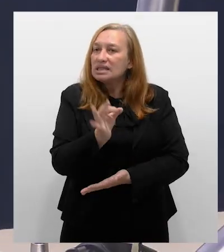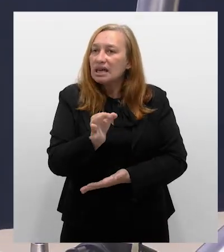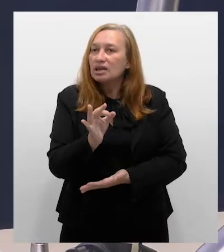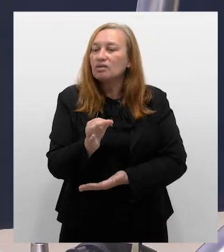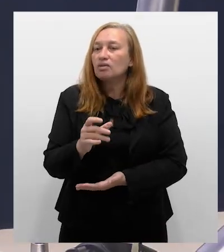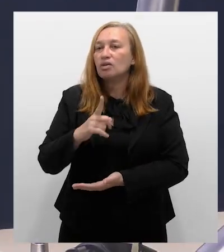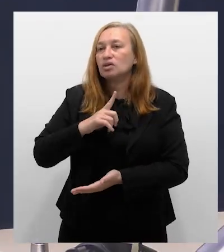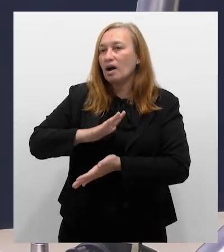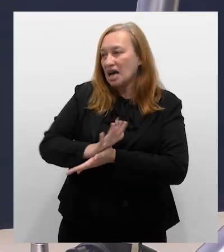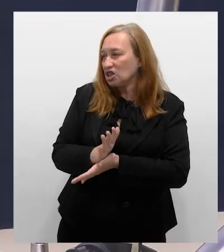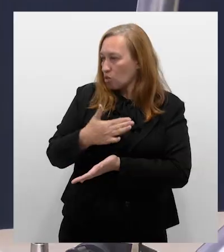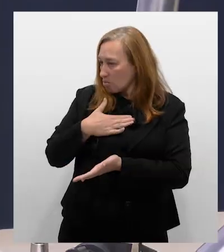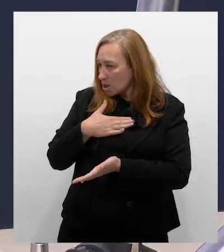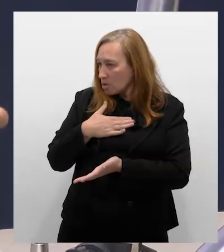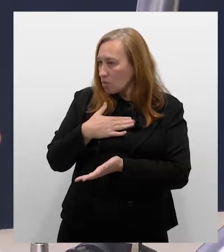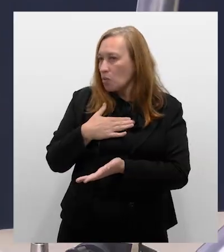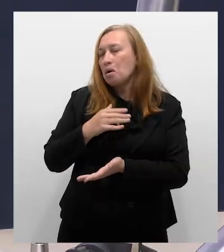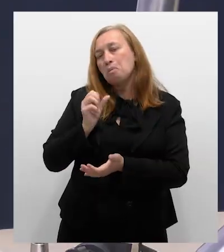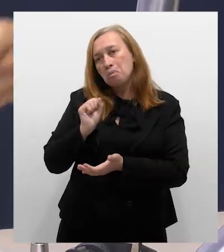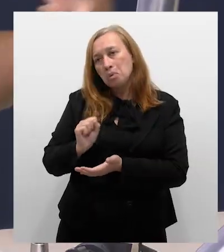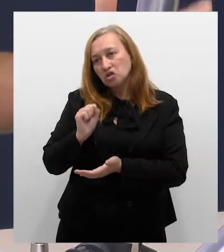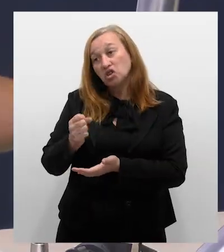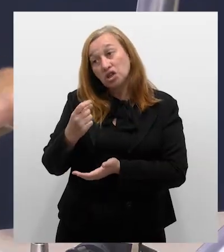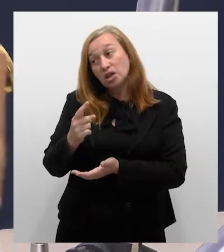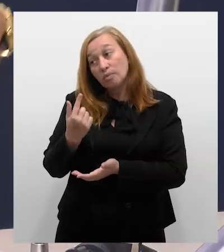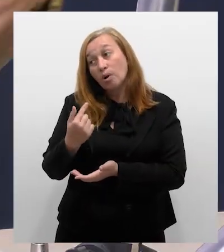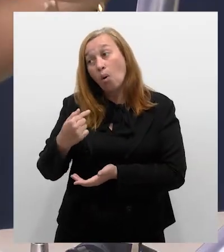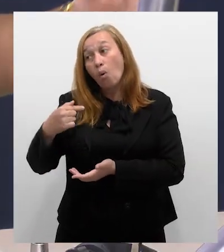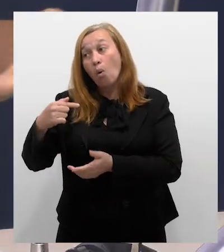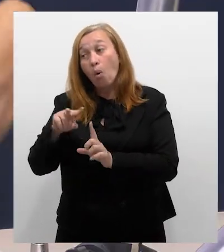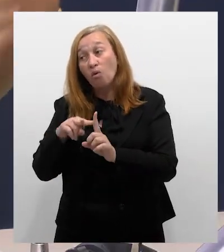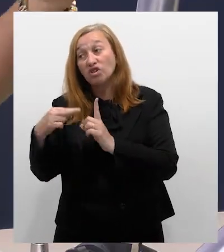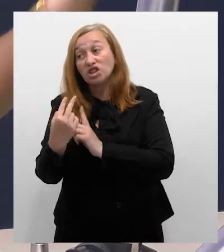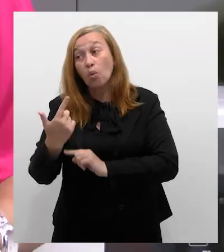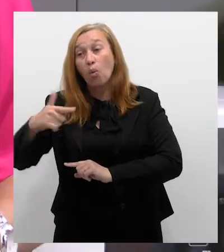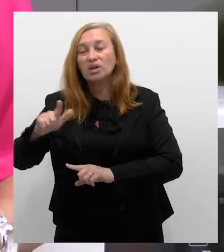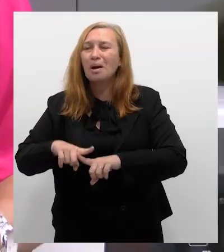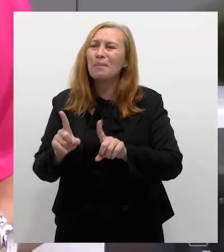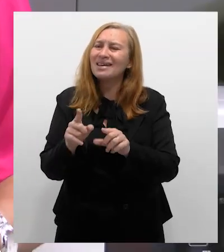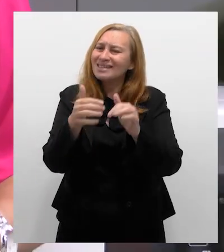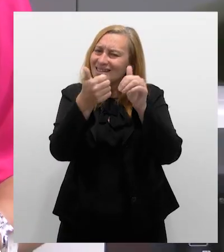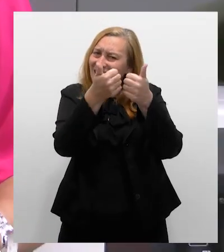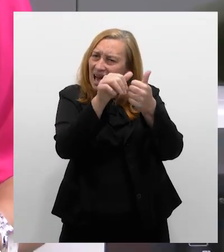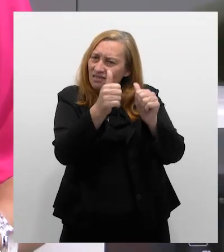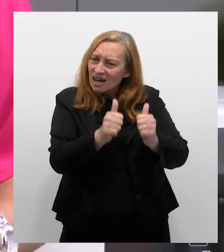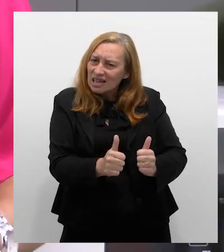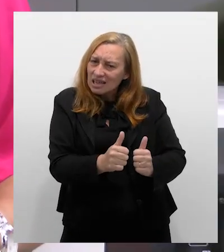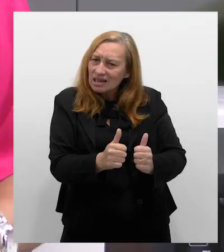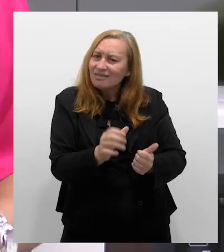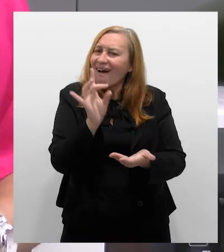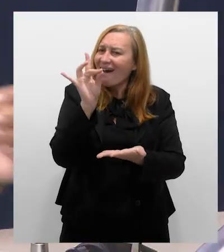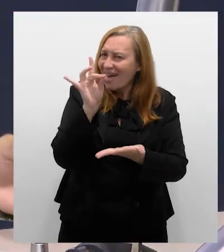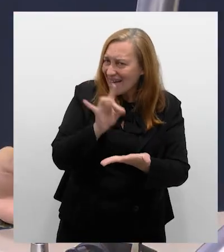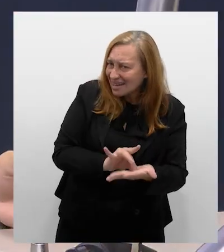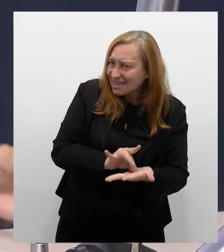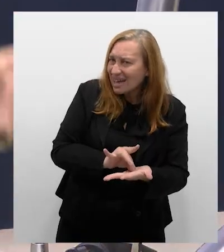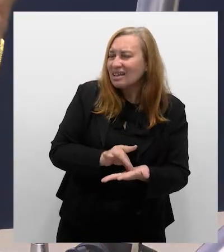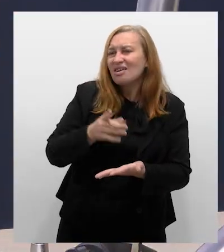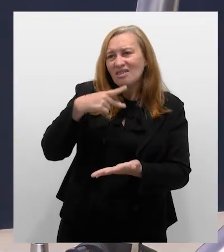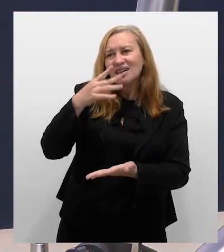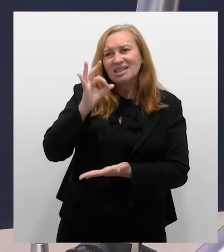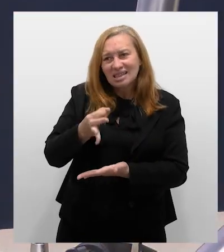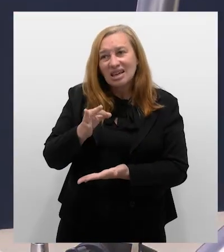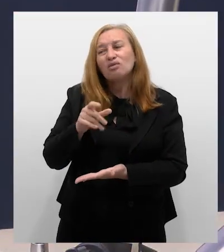corretamente. É claro que se ele fosse racista comigo, a gente poderia levar isso para um outro patamar. Só que, analisando a realidade,